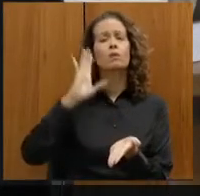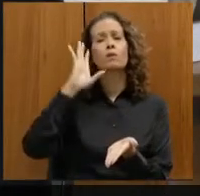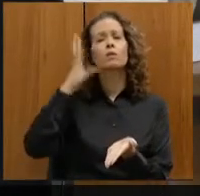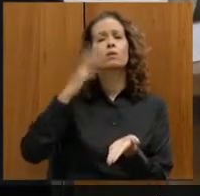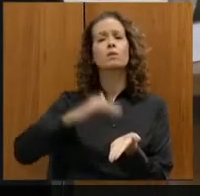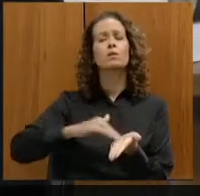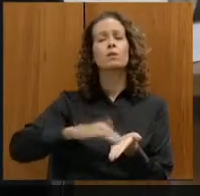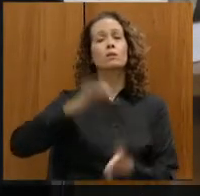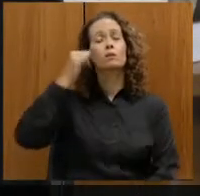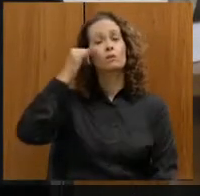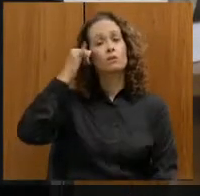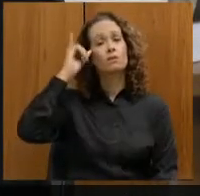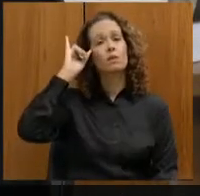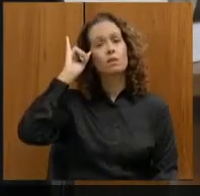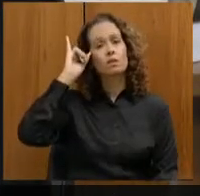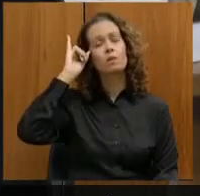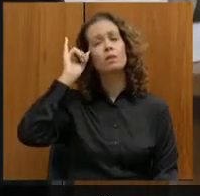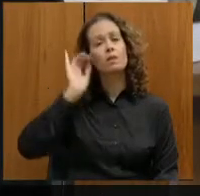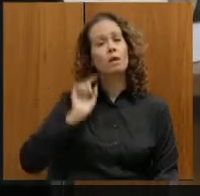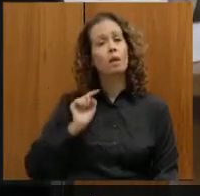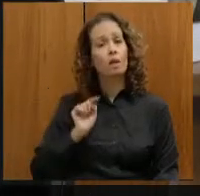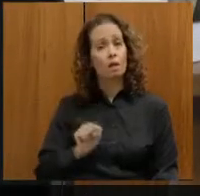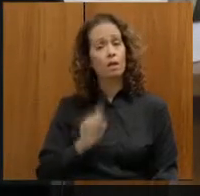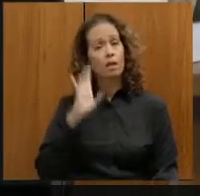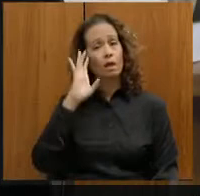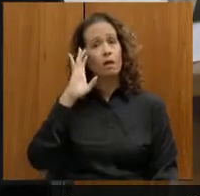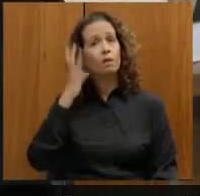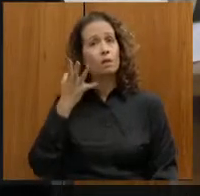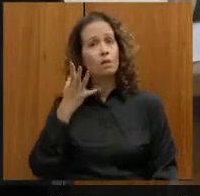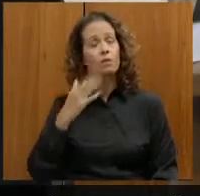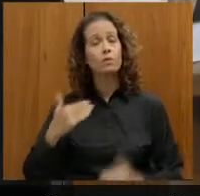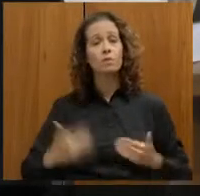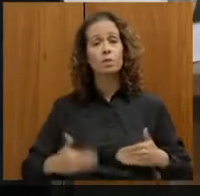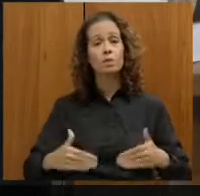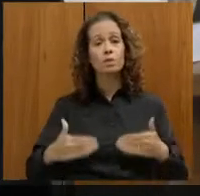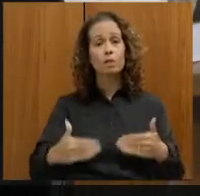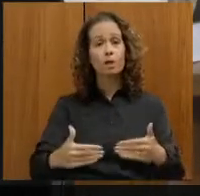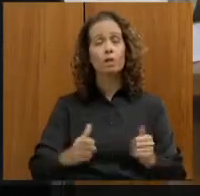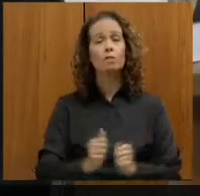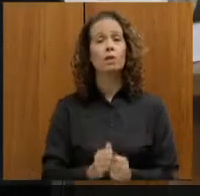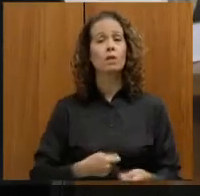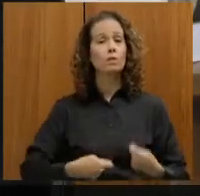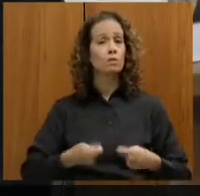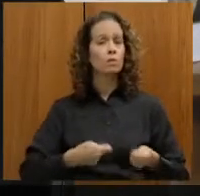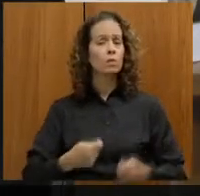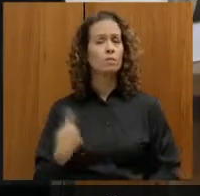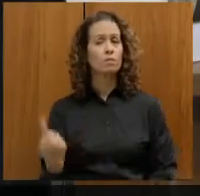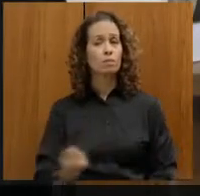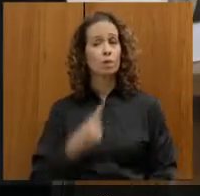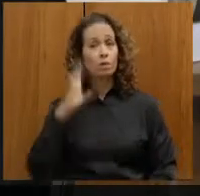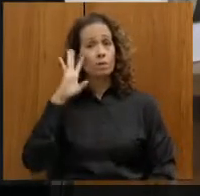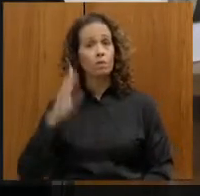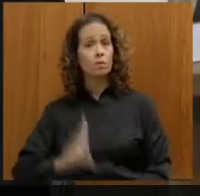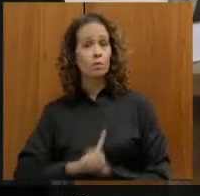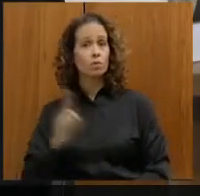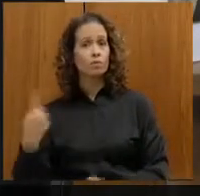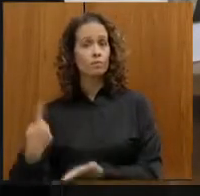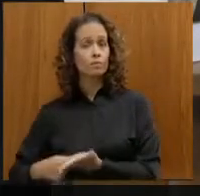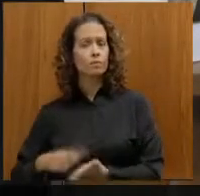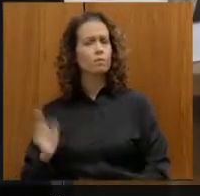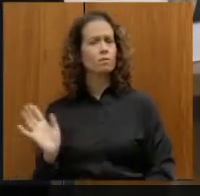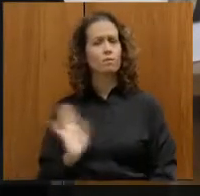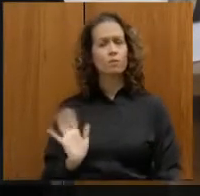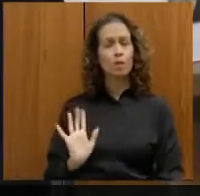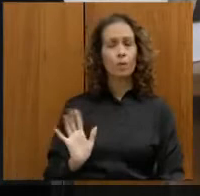da fazenda secretário-executivo da fazenda do Ministério da economia não é nós que definimos a data então nós trabalhamos